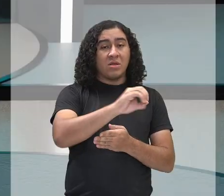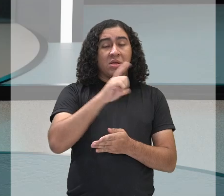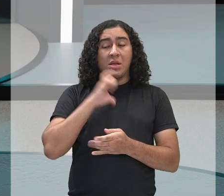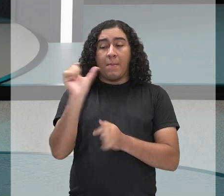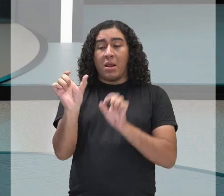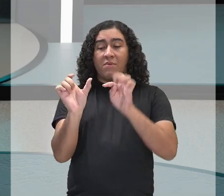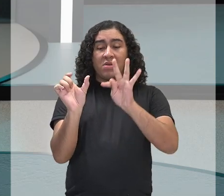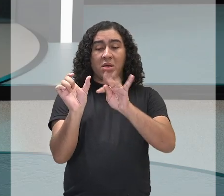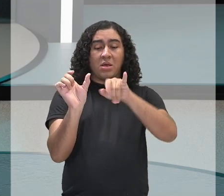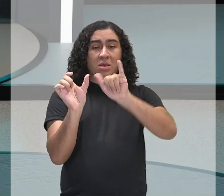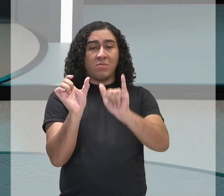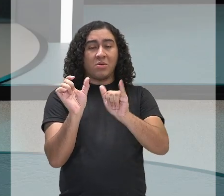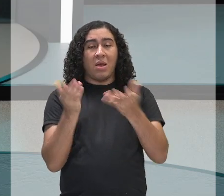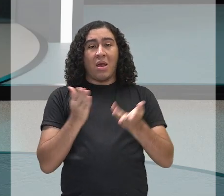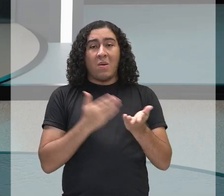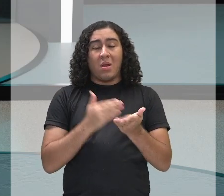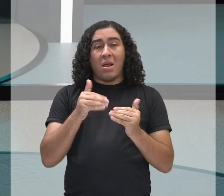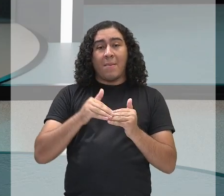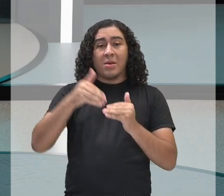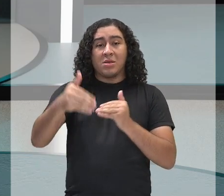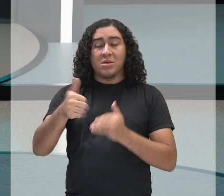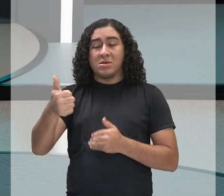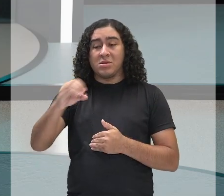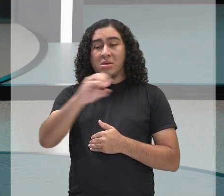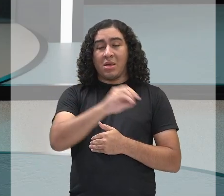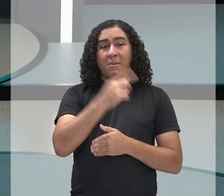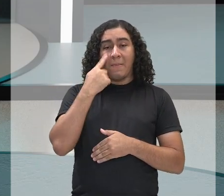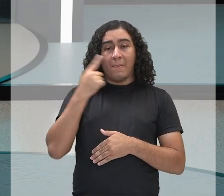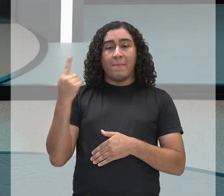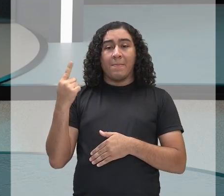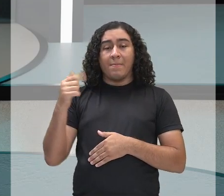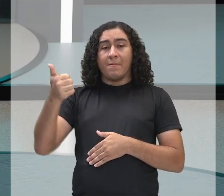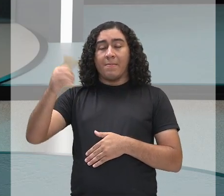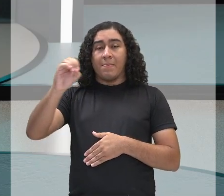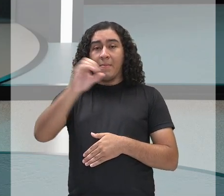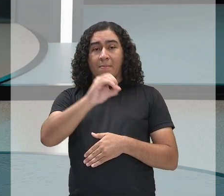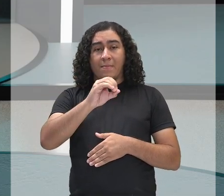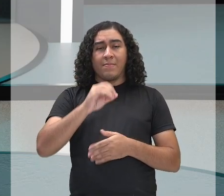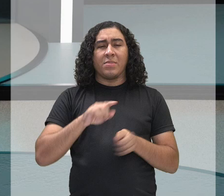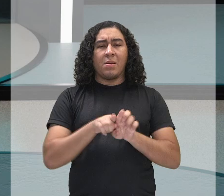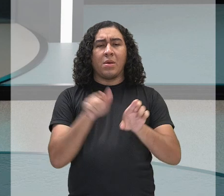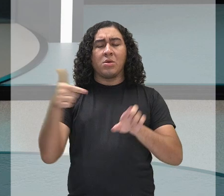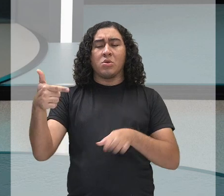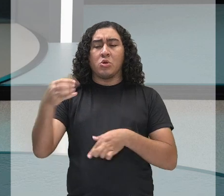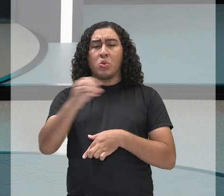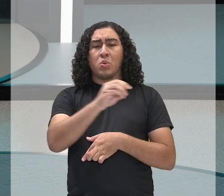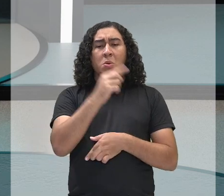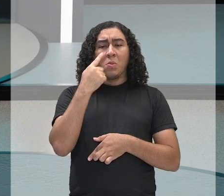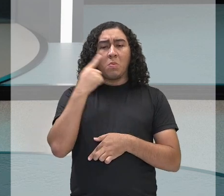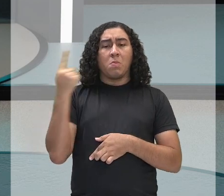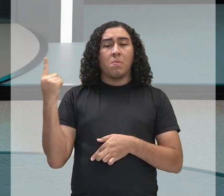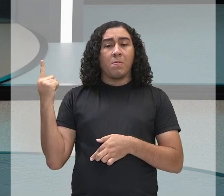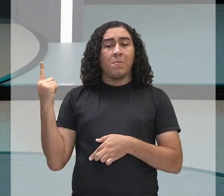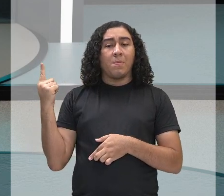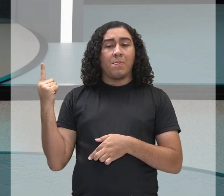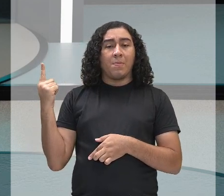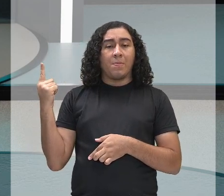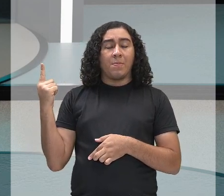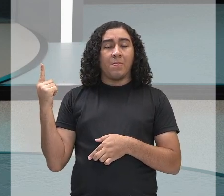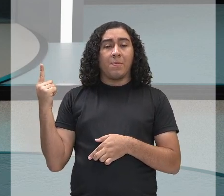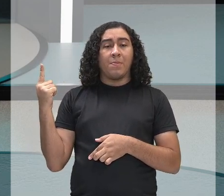números a partir de 100? Então, 100 é 100. 200, como é que fica? Vamos ver? Olha só,